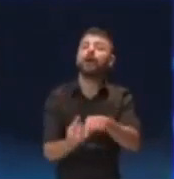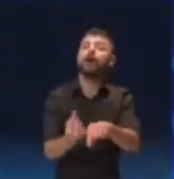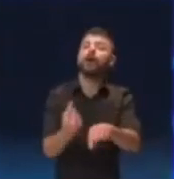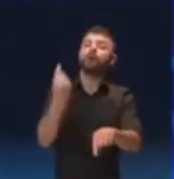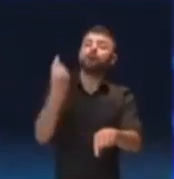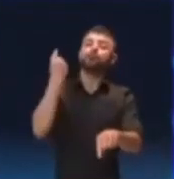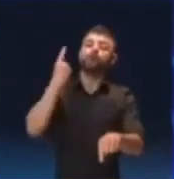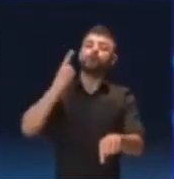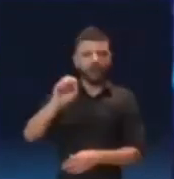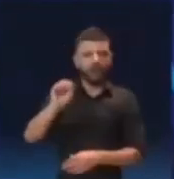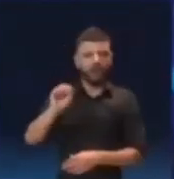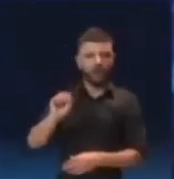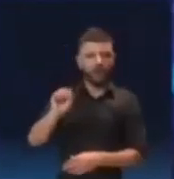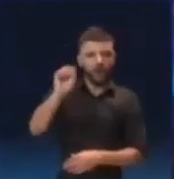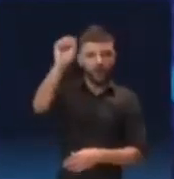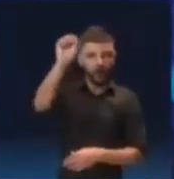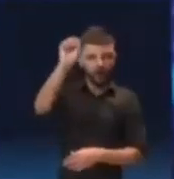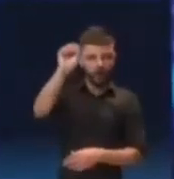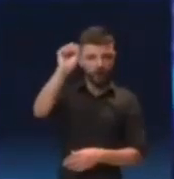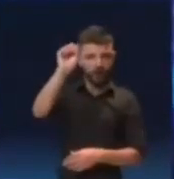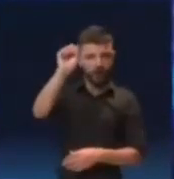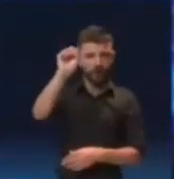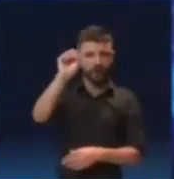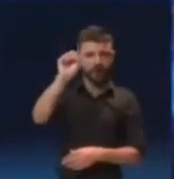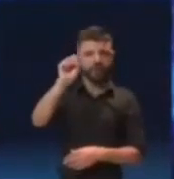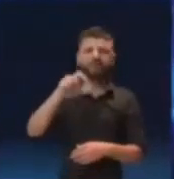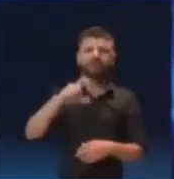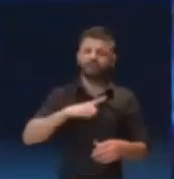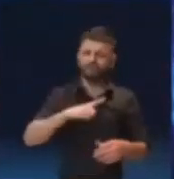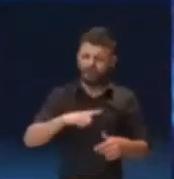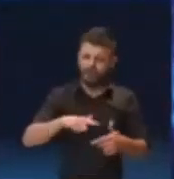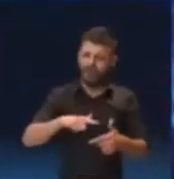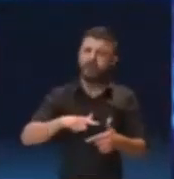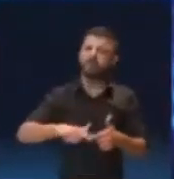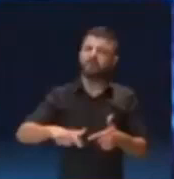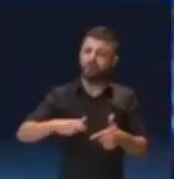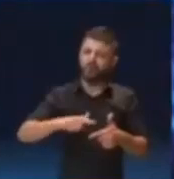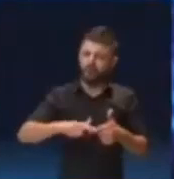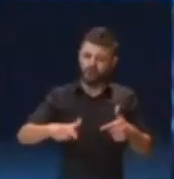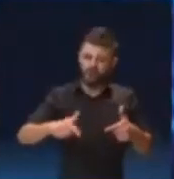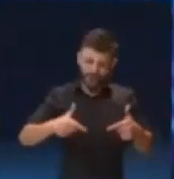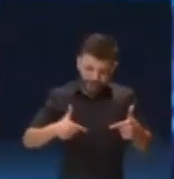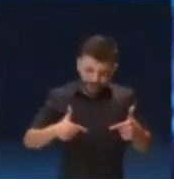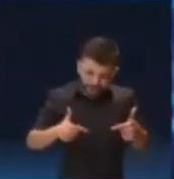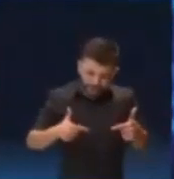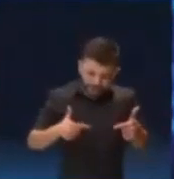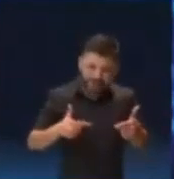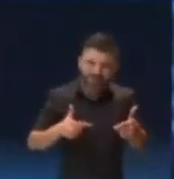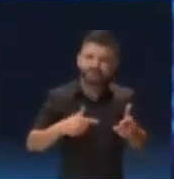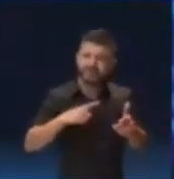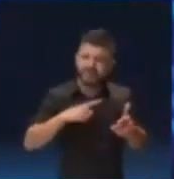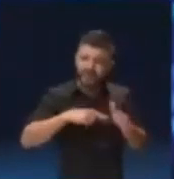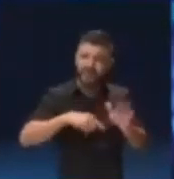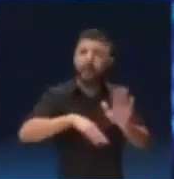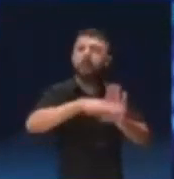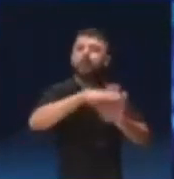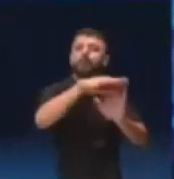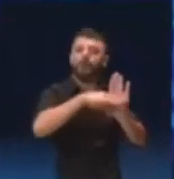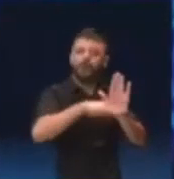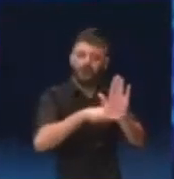adversário, o rato não está presente. E ele fez uso dessa técnica de agressão várias